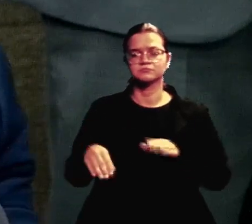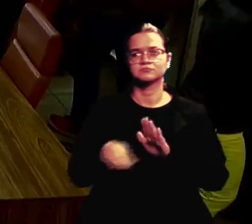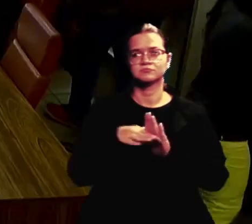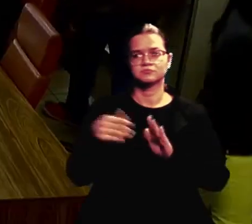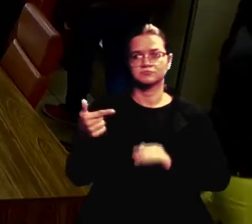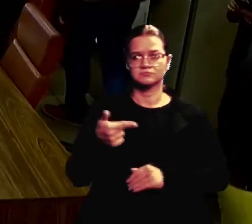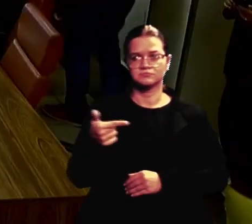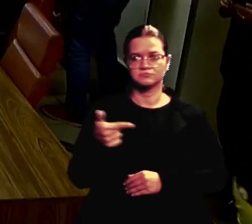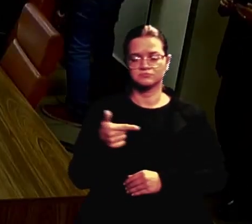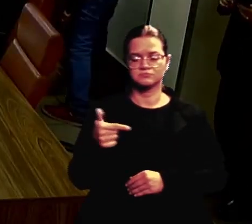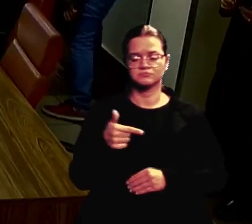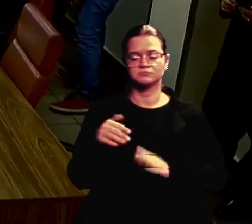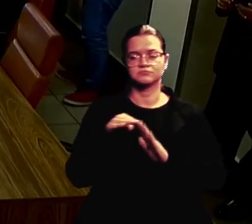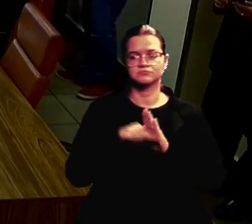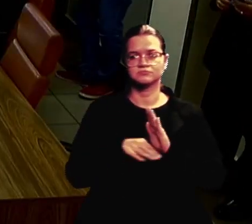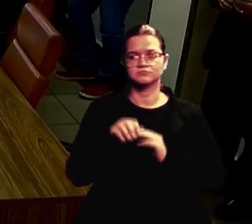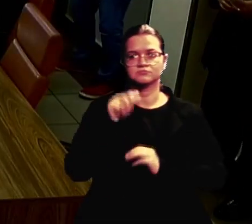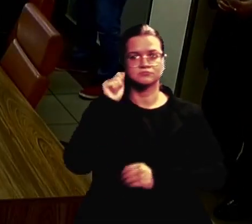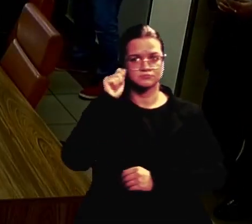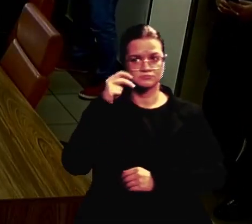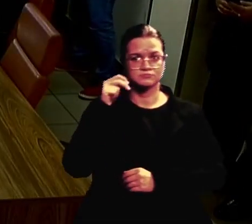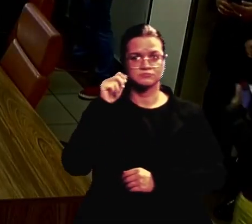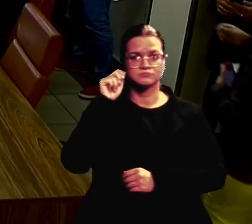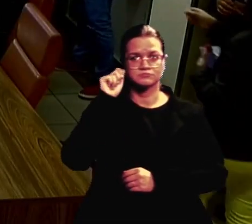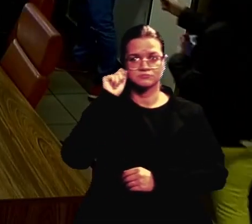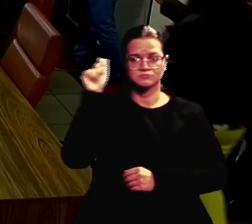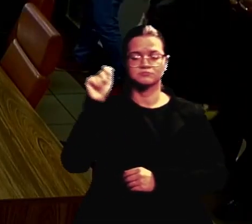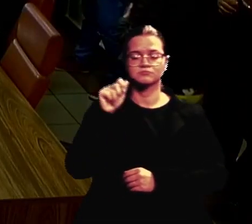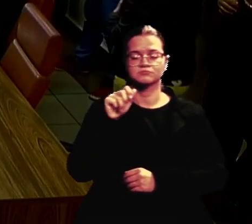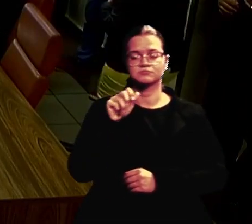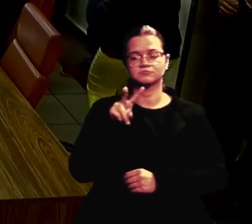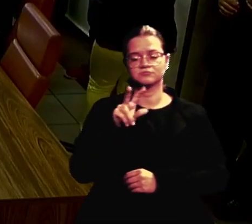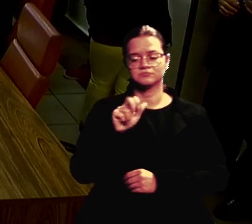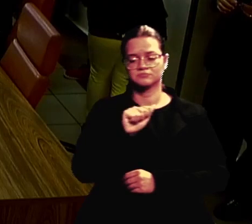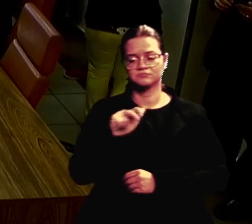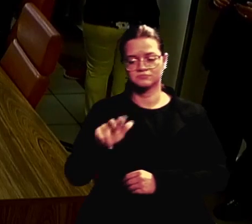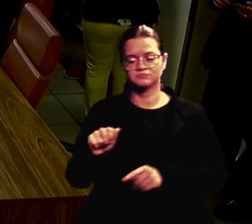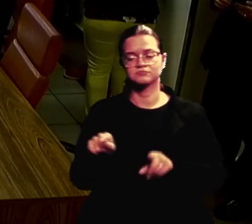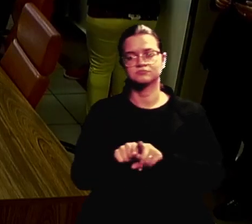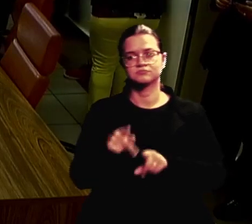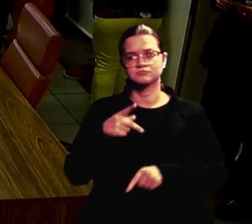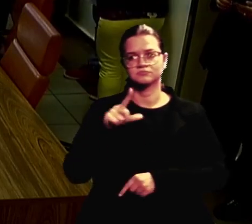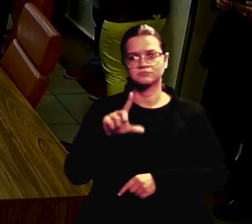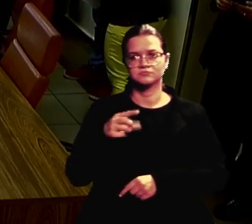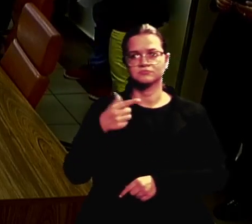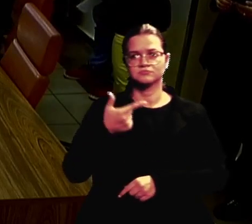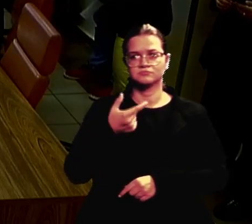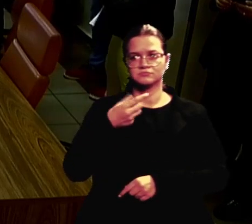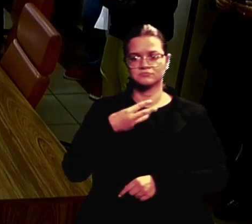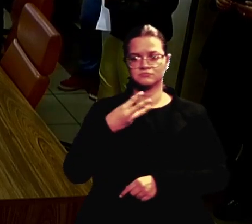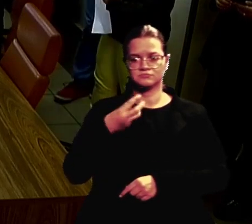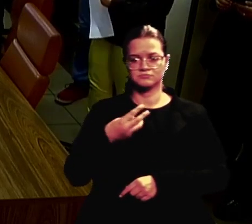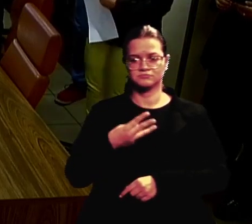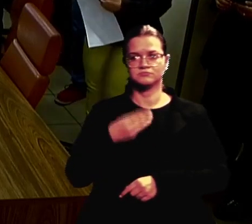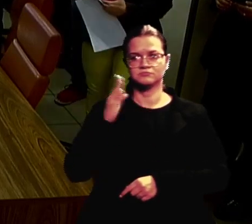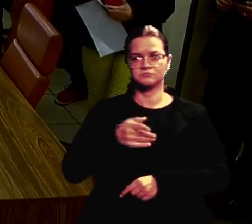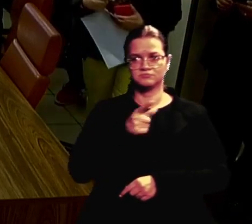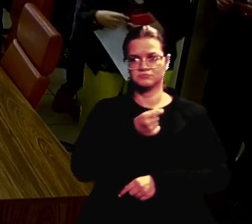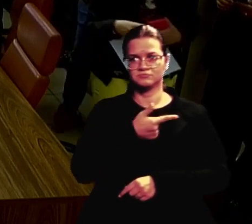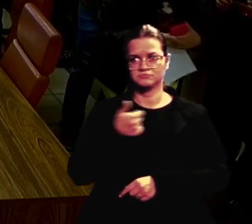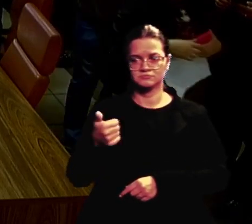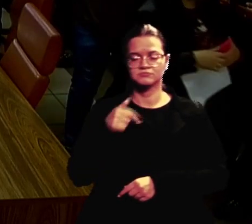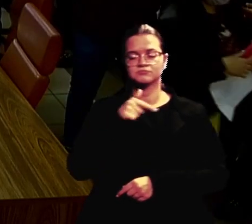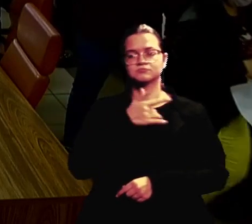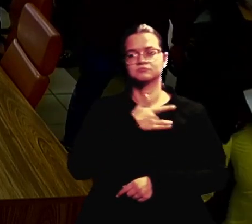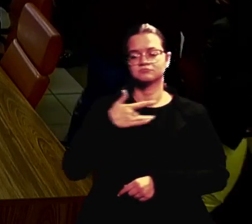E tem dois da pauta, vereador Ava Santiago também. PL de número 398/21 determina que as unidades de saúde credenciadas do Sistema Único